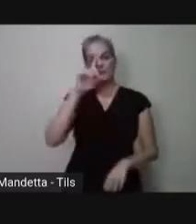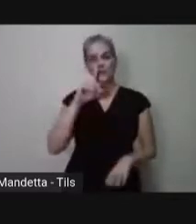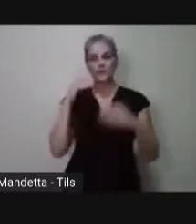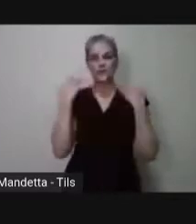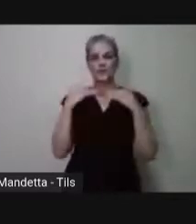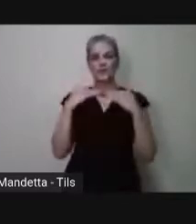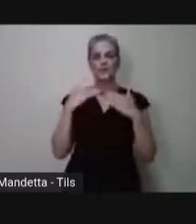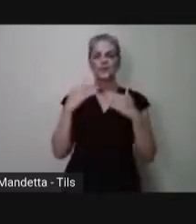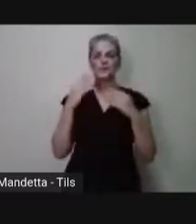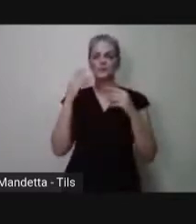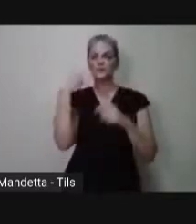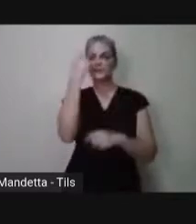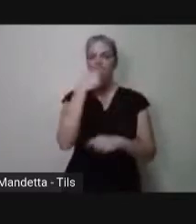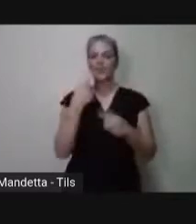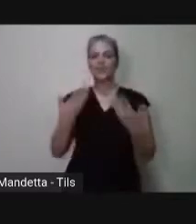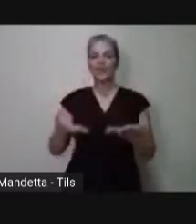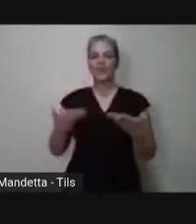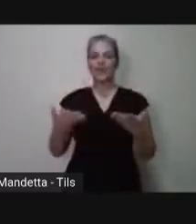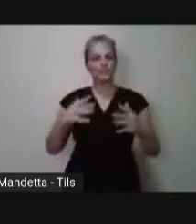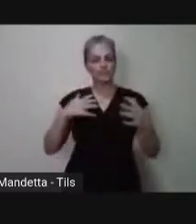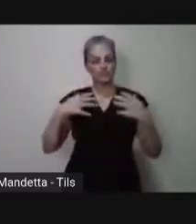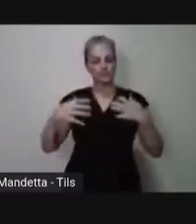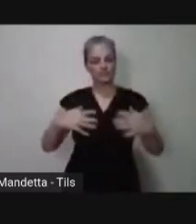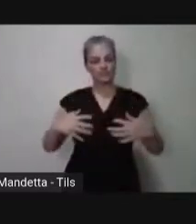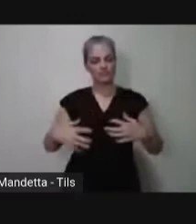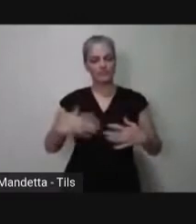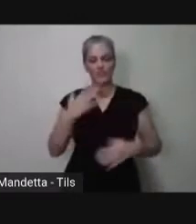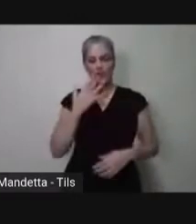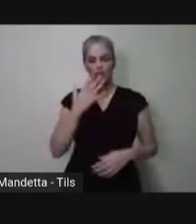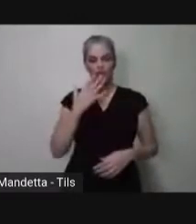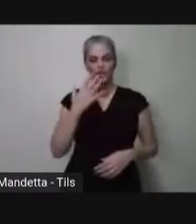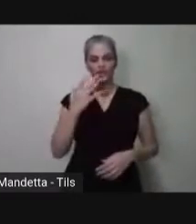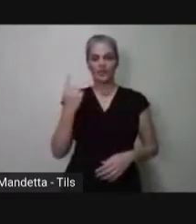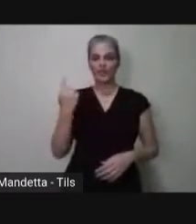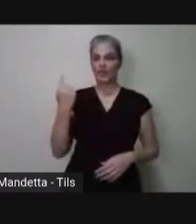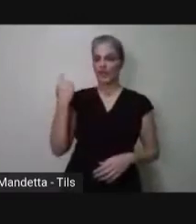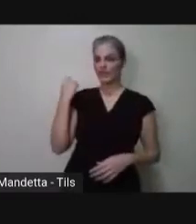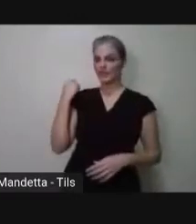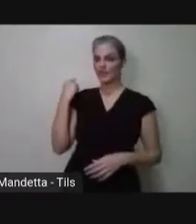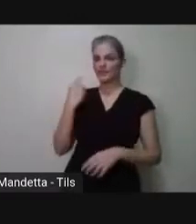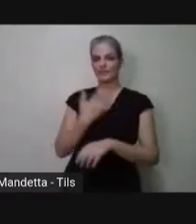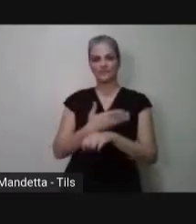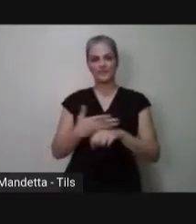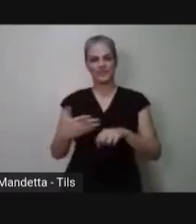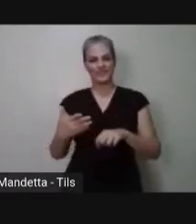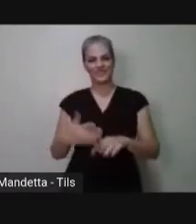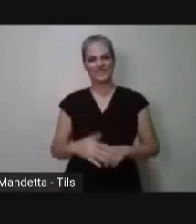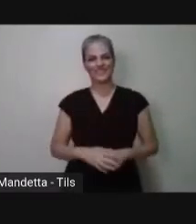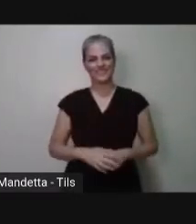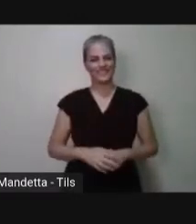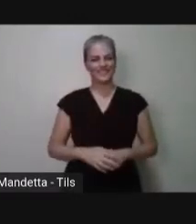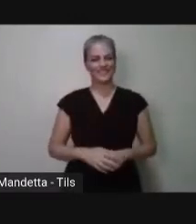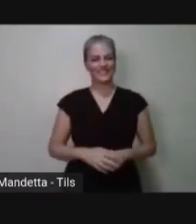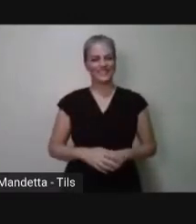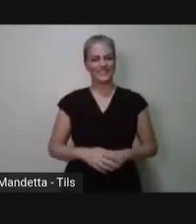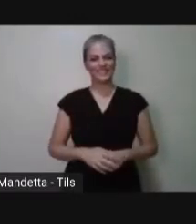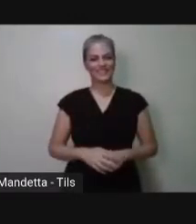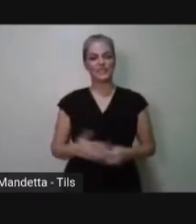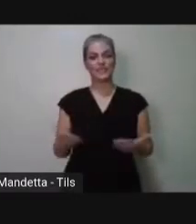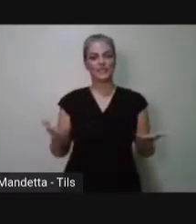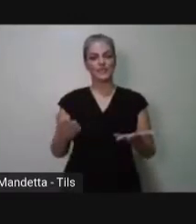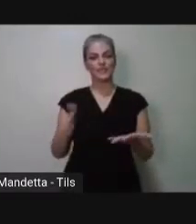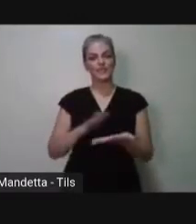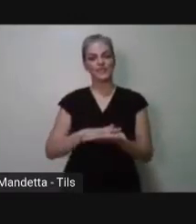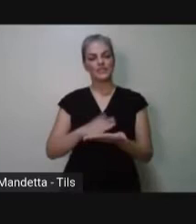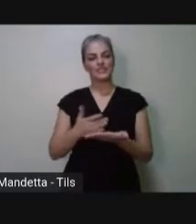um vestido estampado, ao fundo uma parede branca. Hoje nós teremos a interpretação em